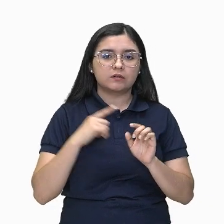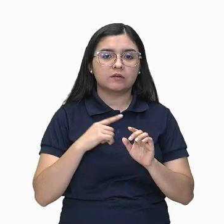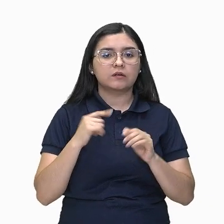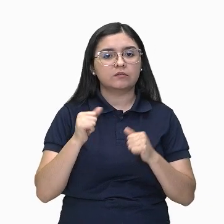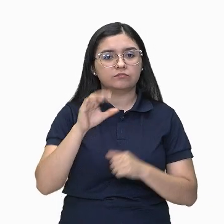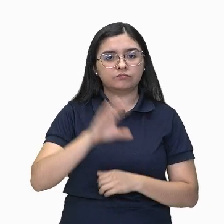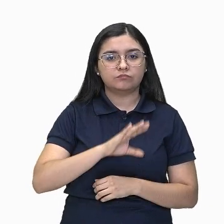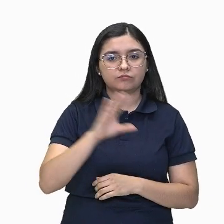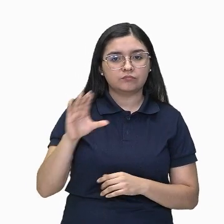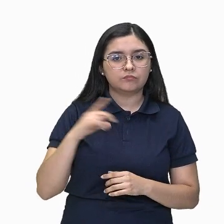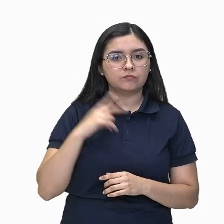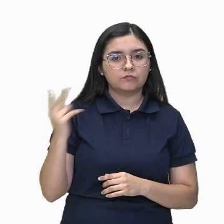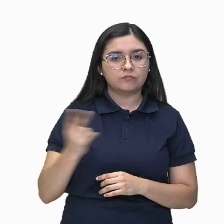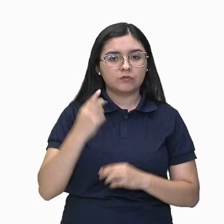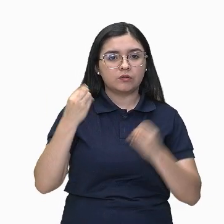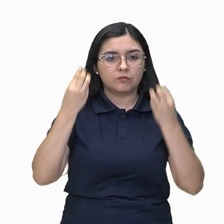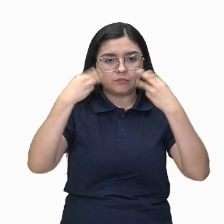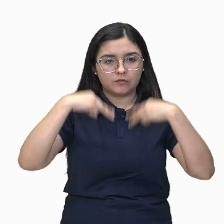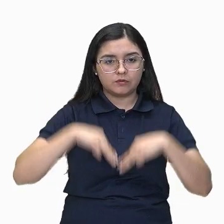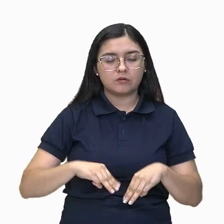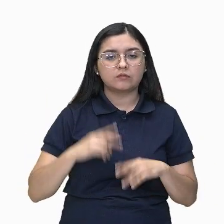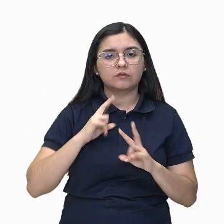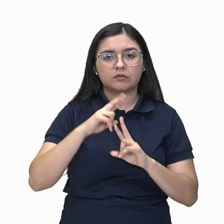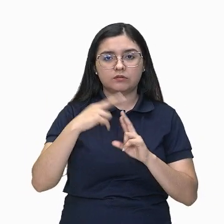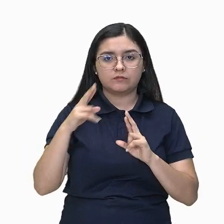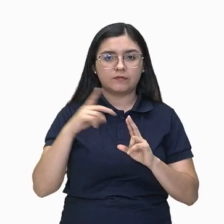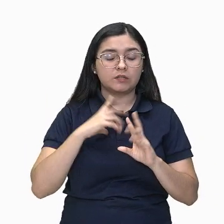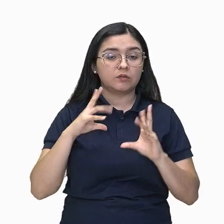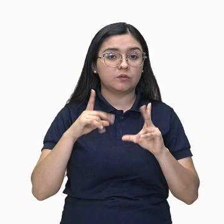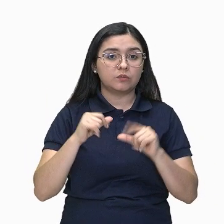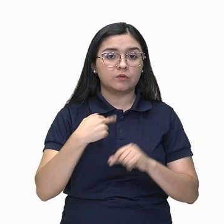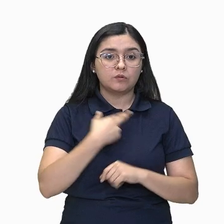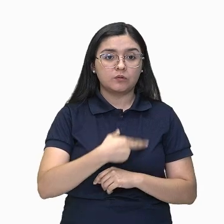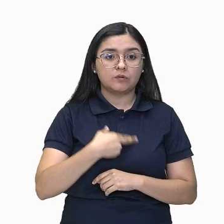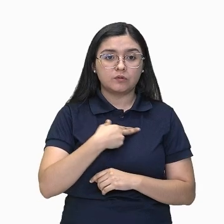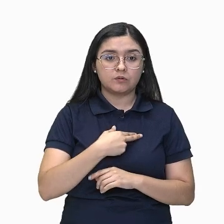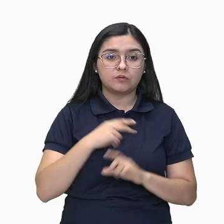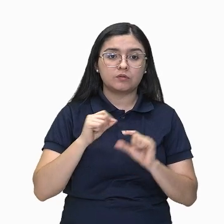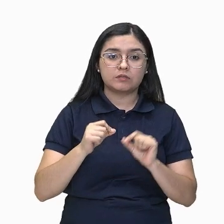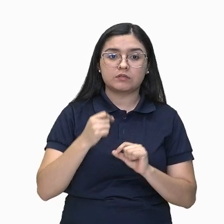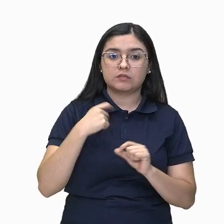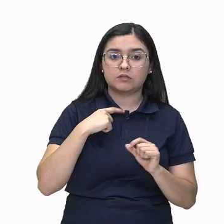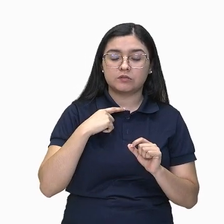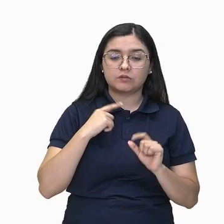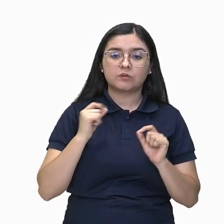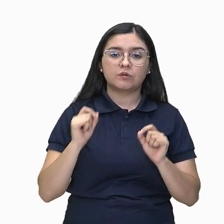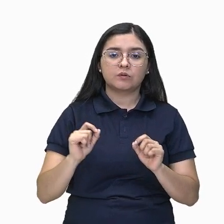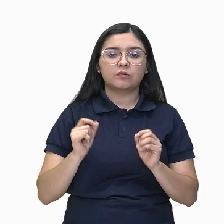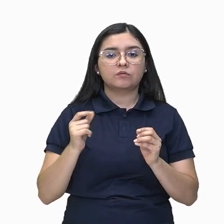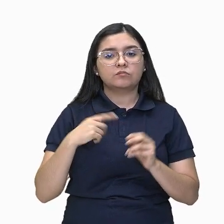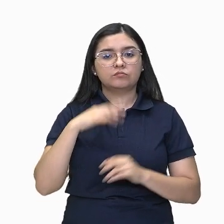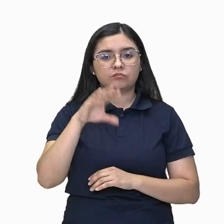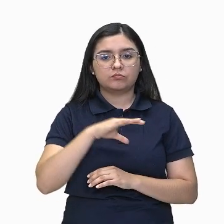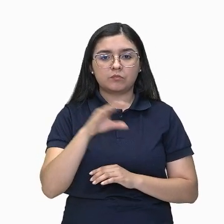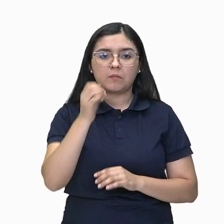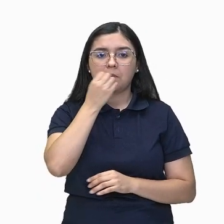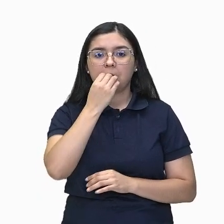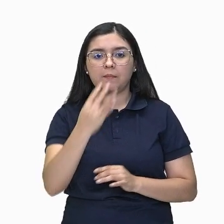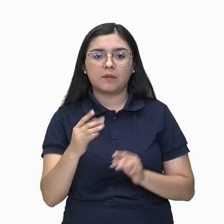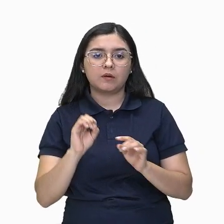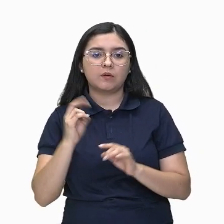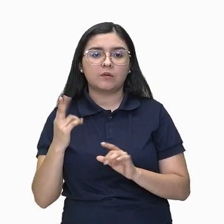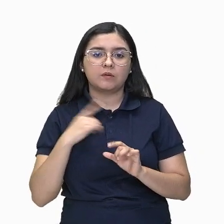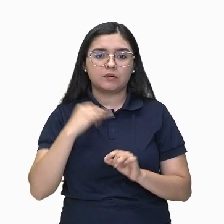porque a religiosidade vai estar presente em praticamente todo o romantismo, seja o cristianismo voltado para o bem, ou a ideia cristã,